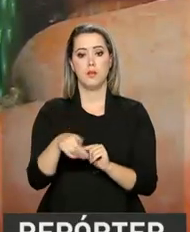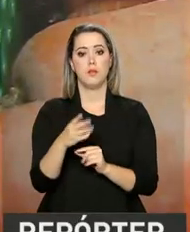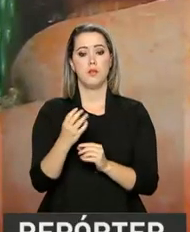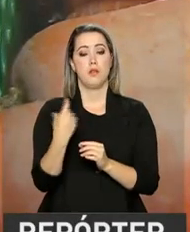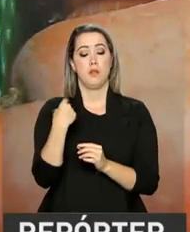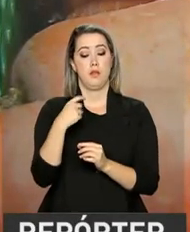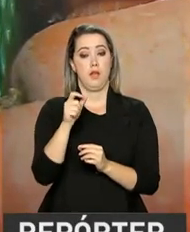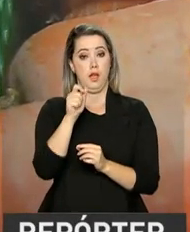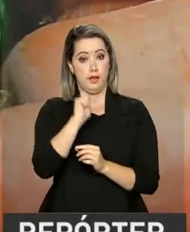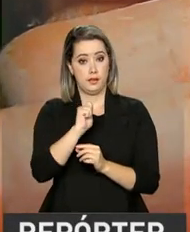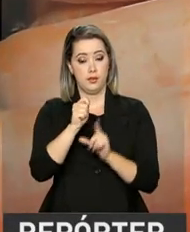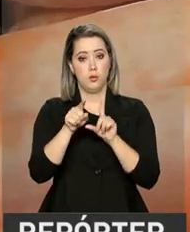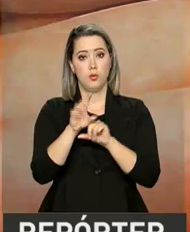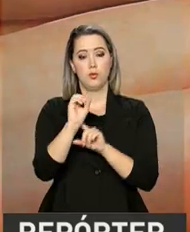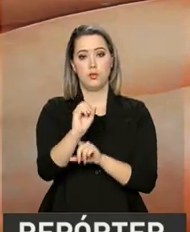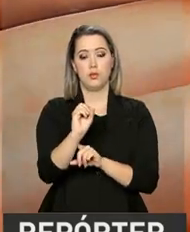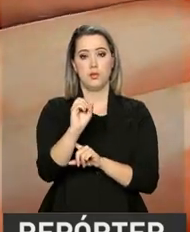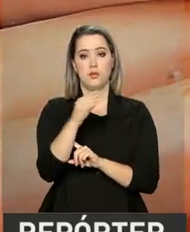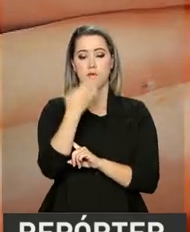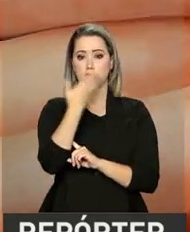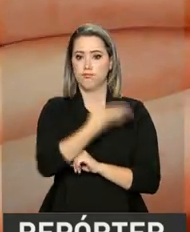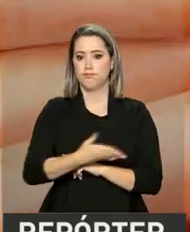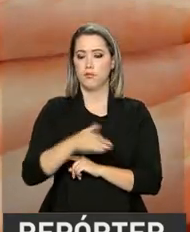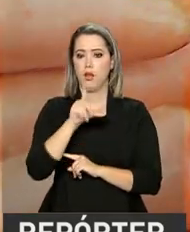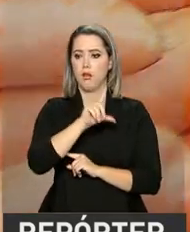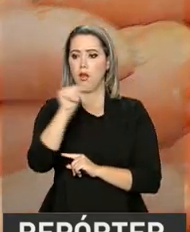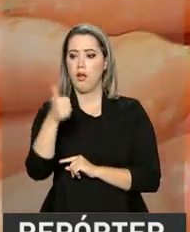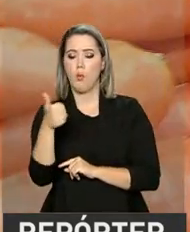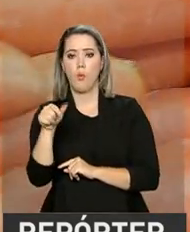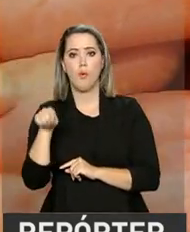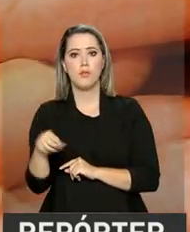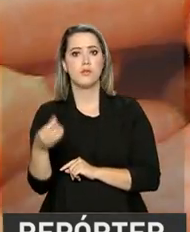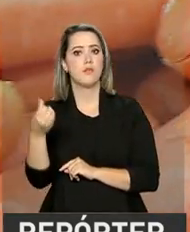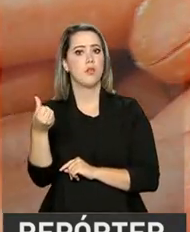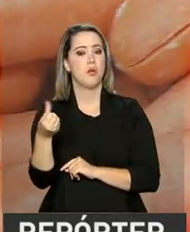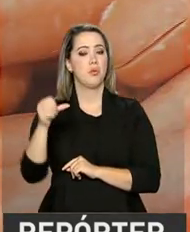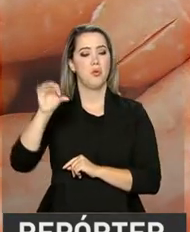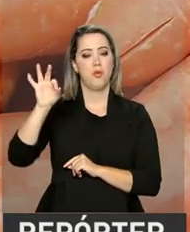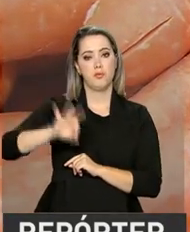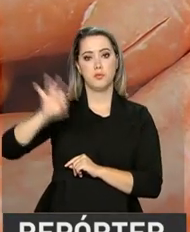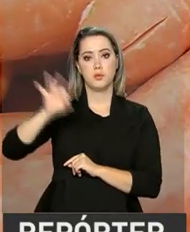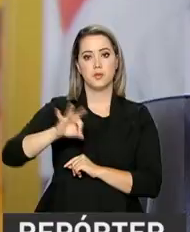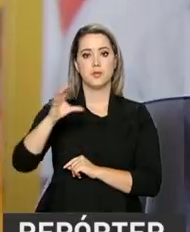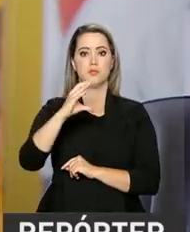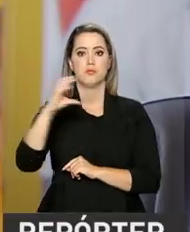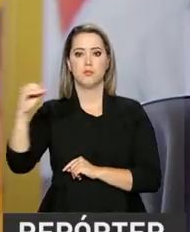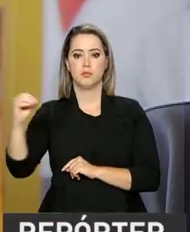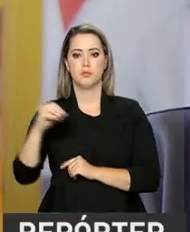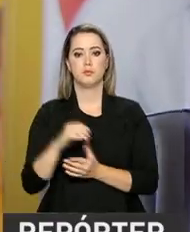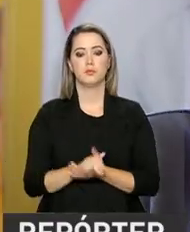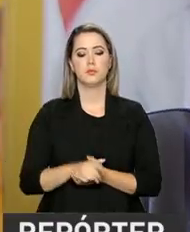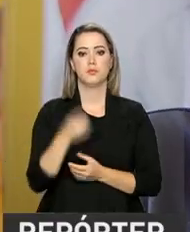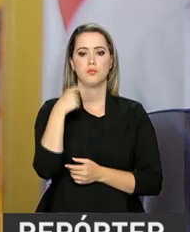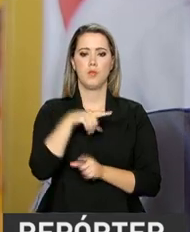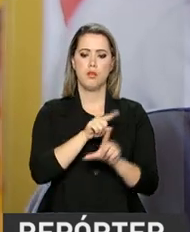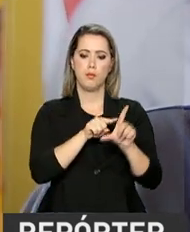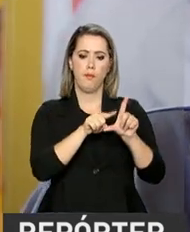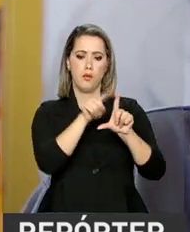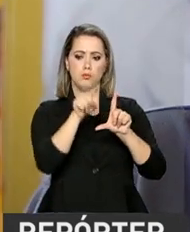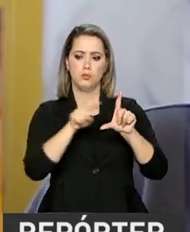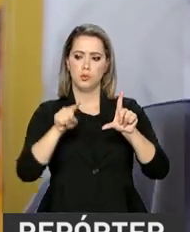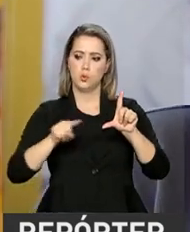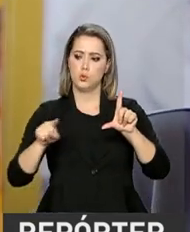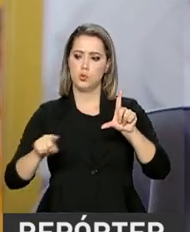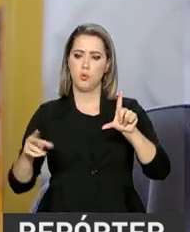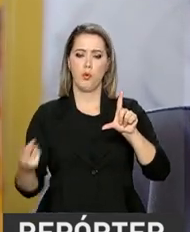a cenoura. O quilo do produto caiu entre 11% e 9% no Centro-Oeste. A tendência é de uma redução de